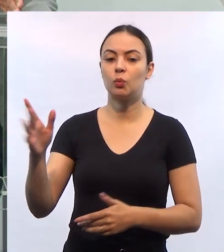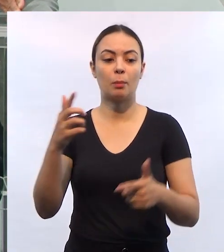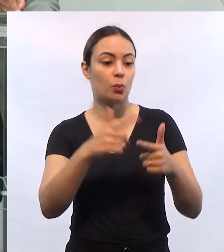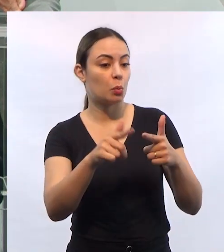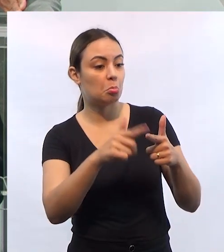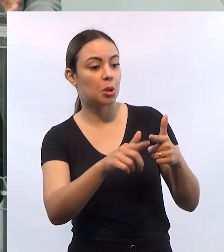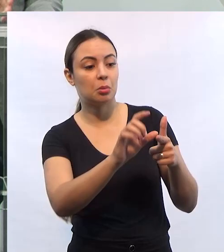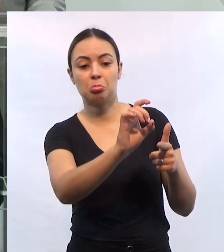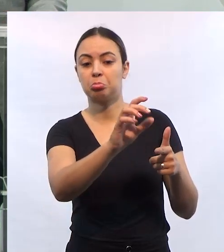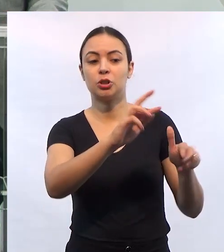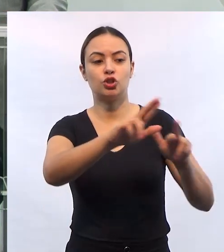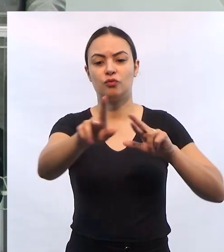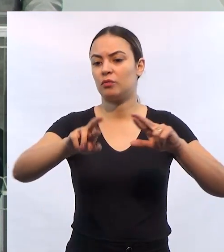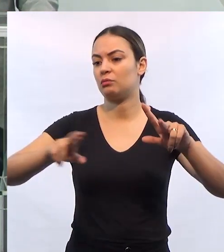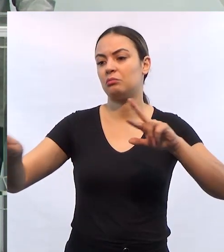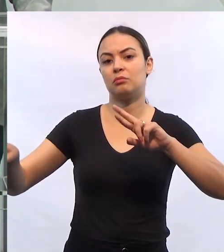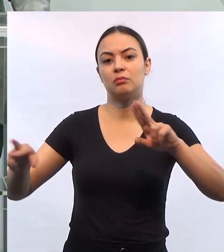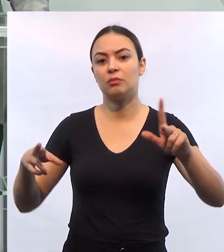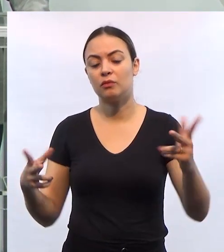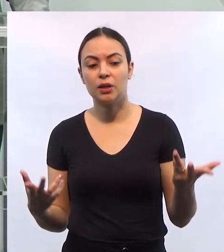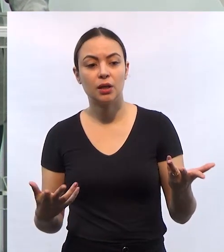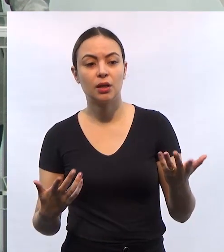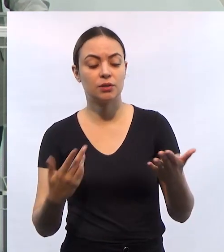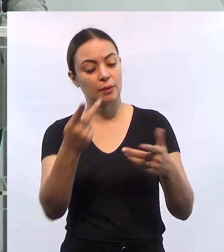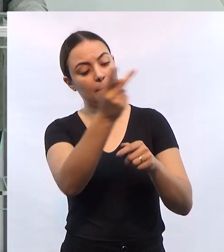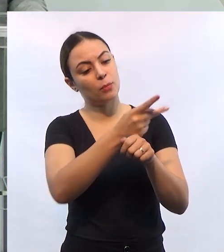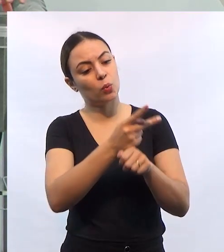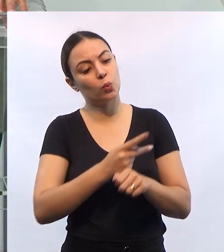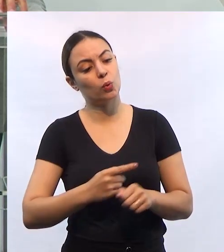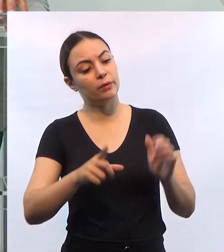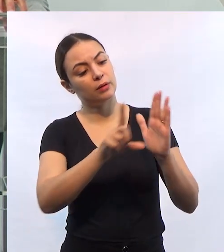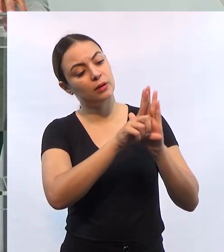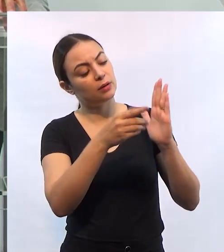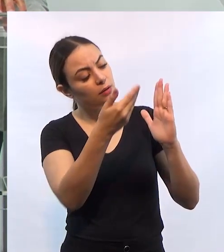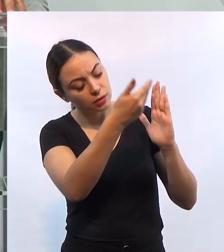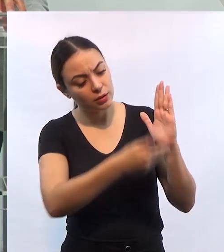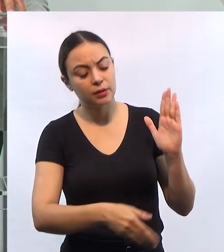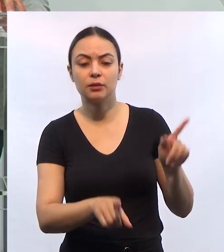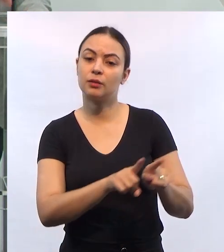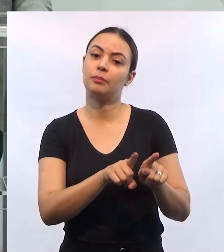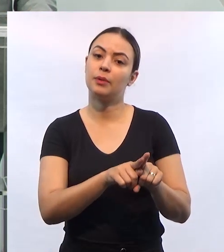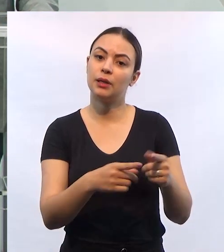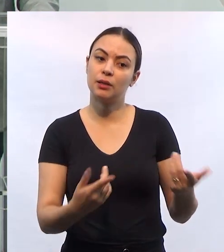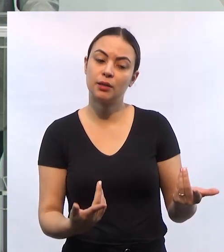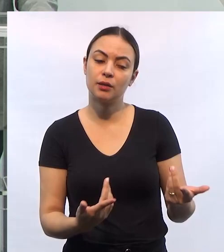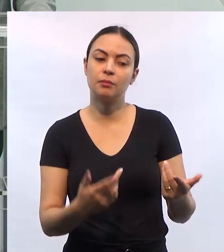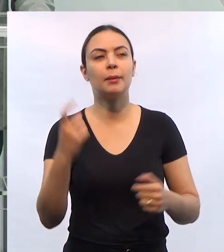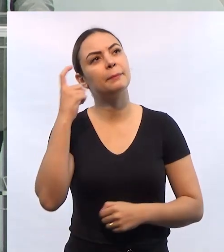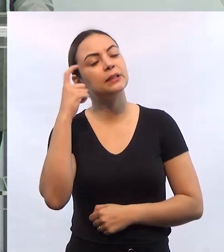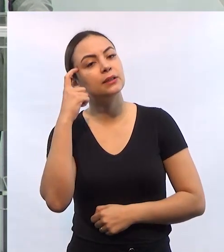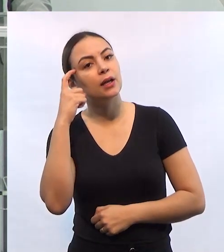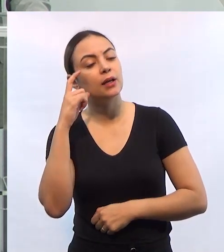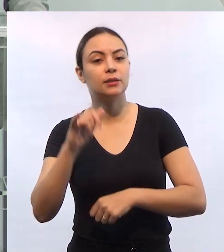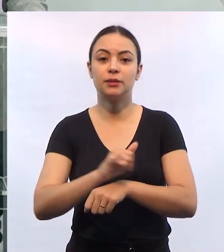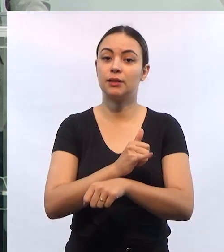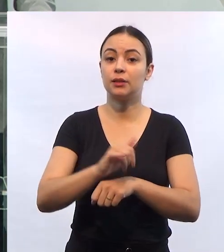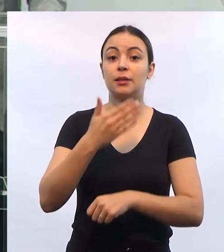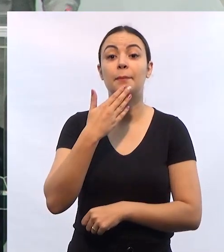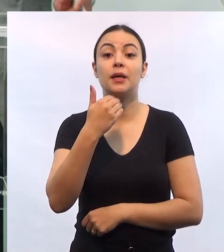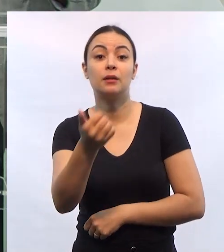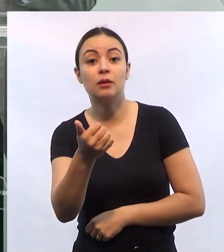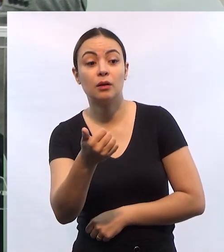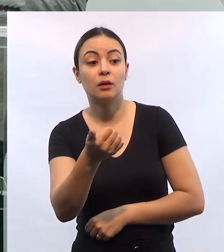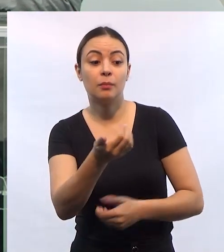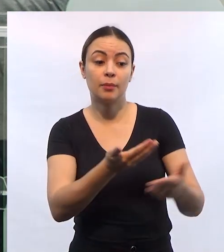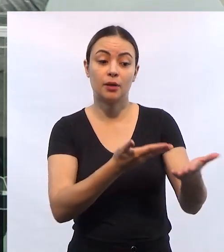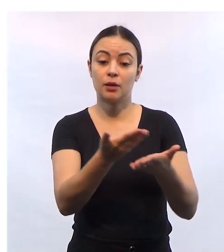da lei resolver esta solução, tá? Para que ninguém saia prejudicado. É exatamente isso que acontece, tá bom?